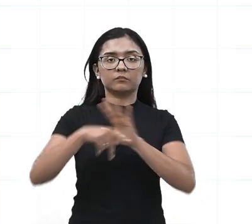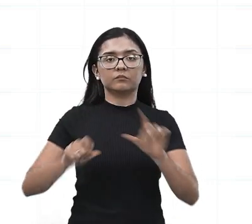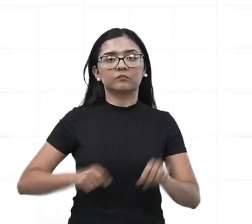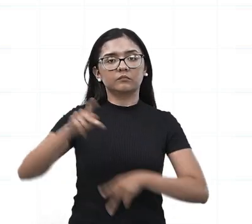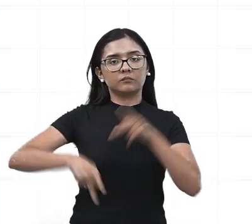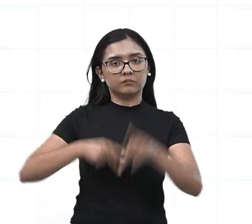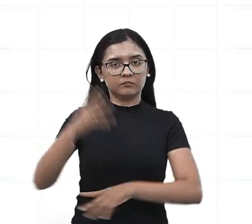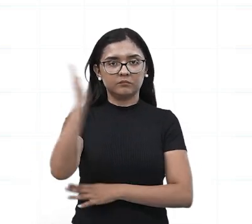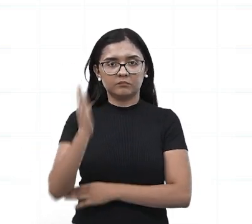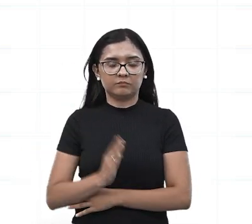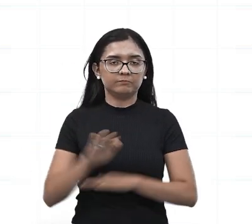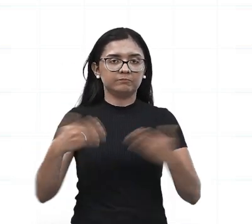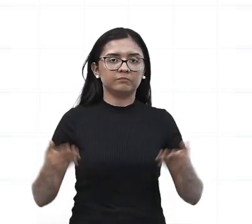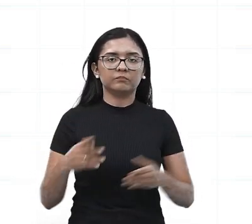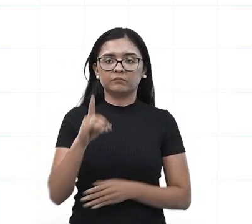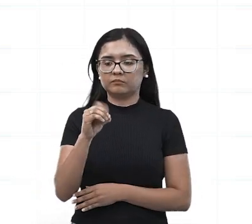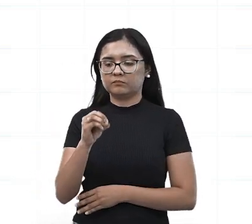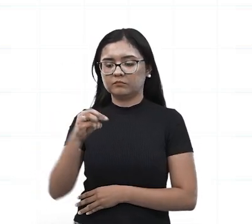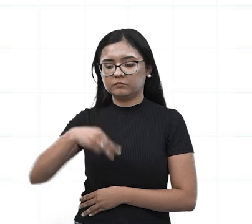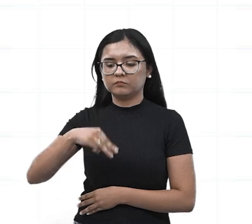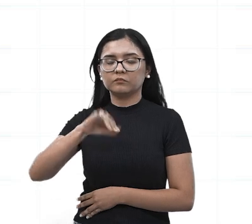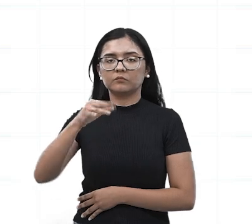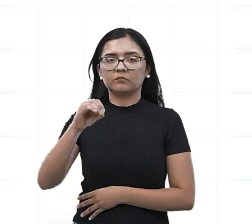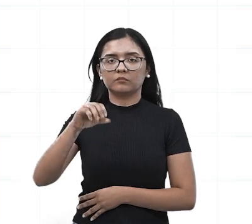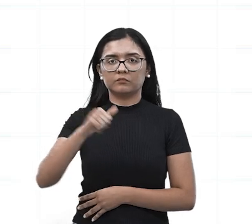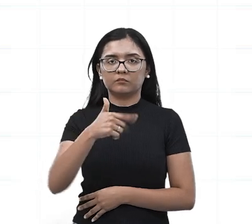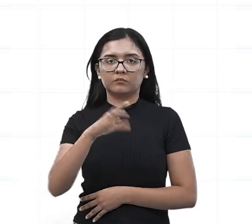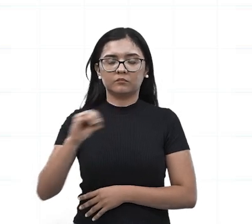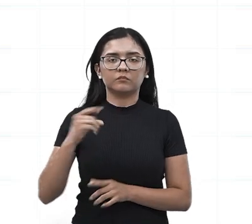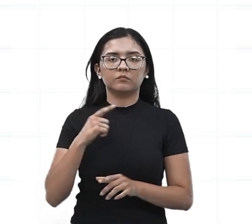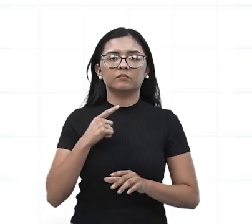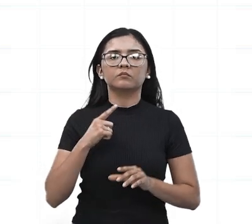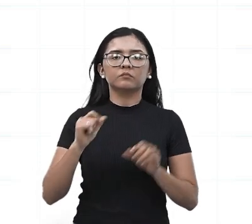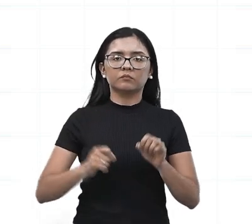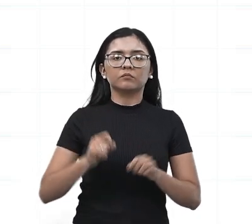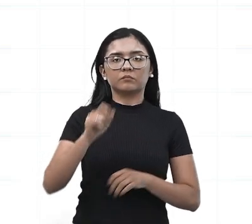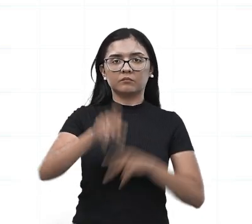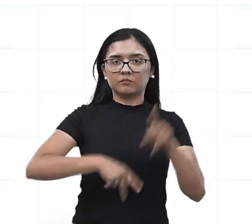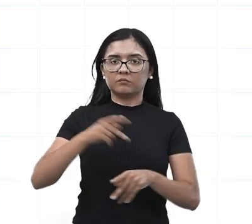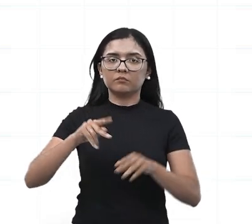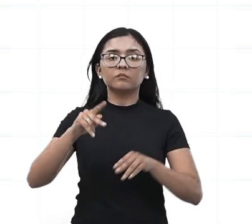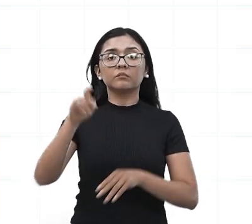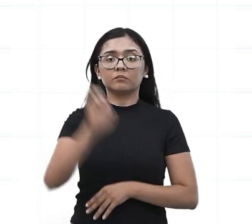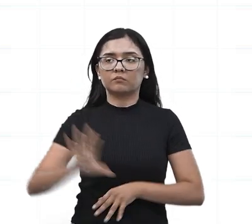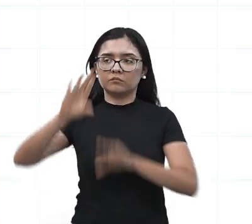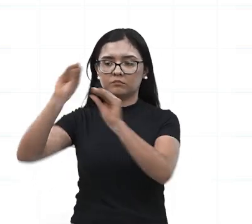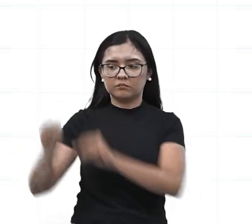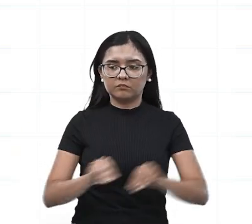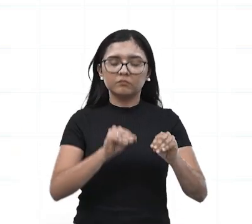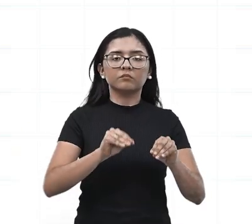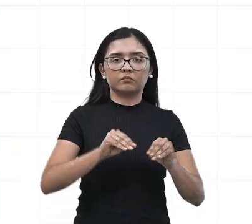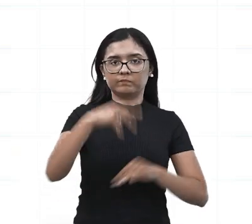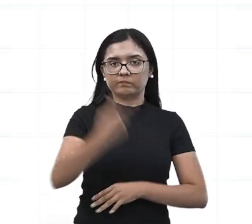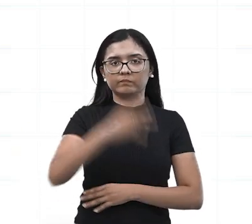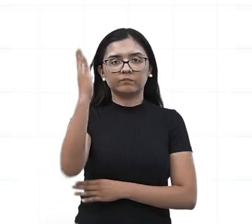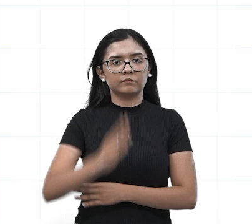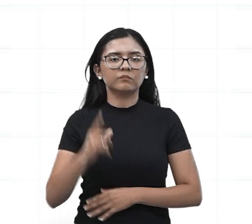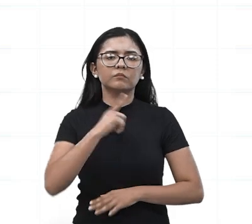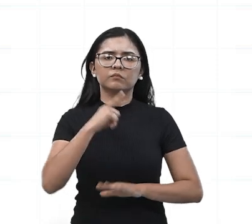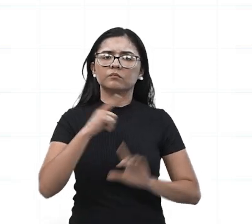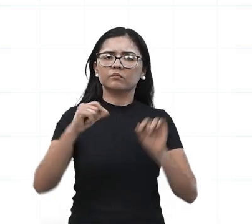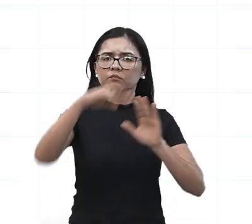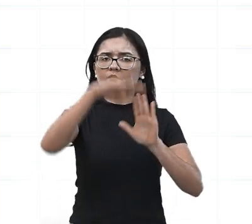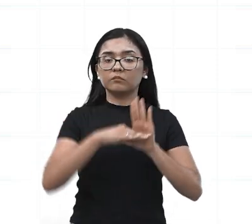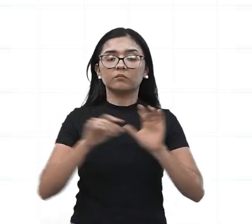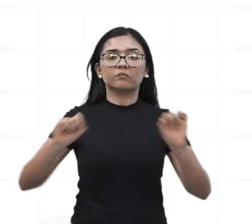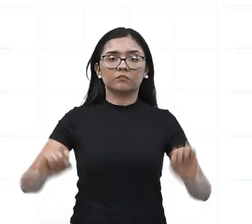só, Dom João VI ele trouxe artistas estrangeiros, né, ele determinou, ele estabeleceu